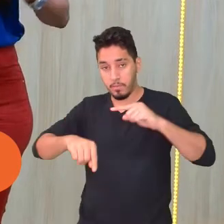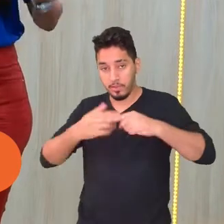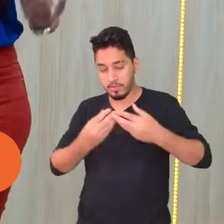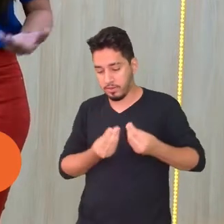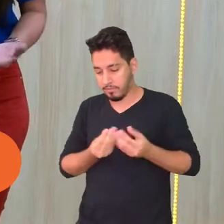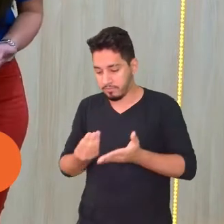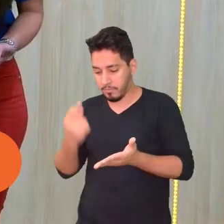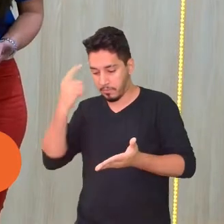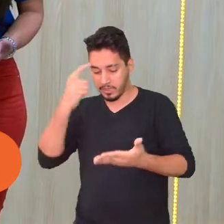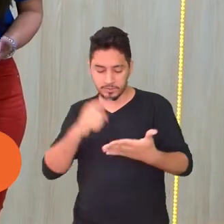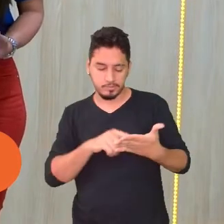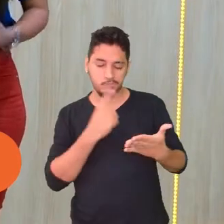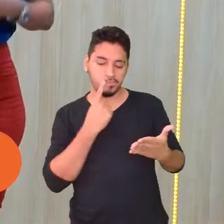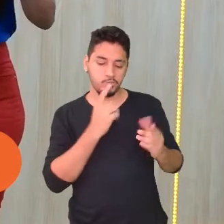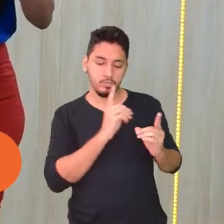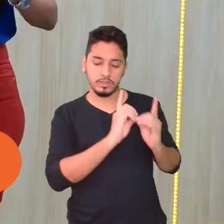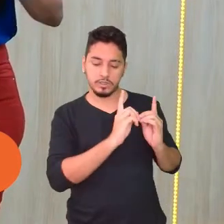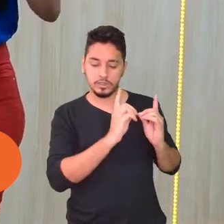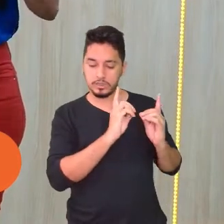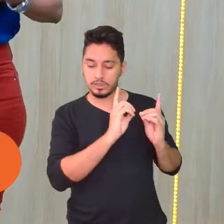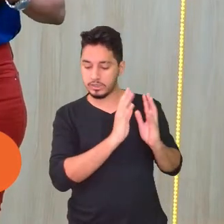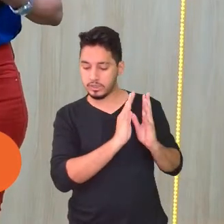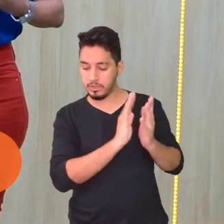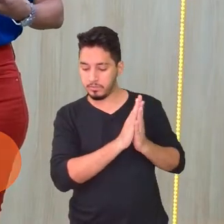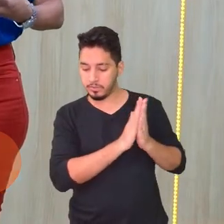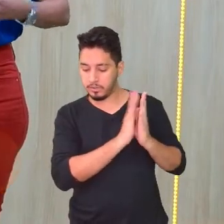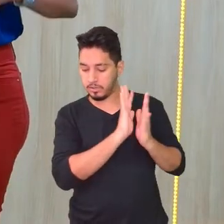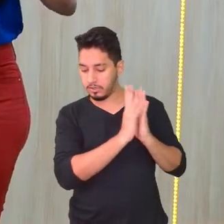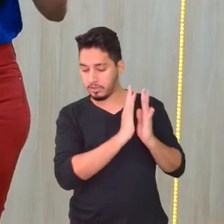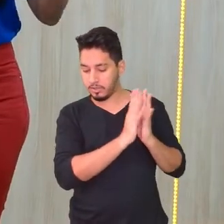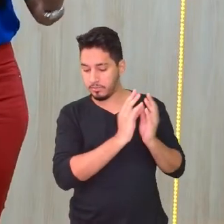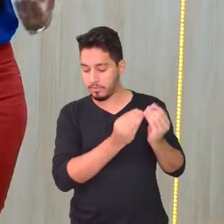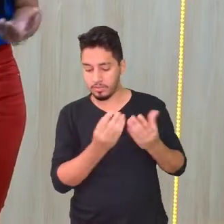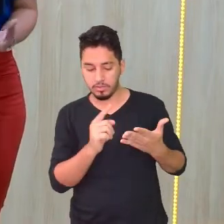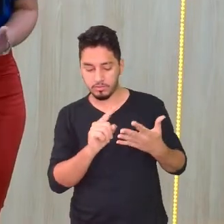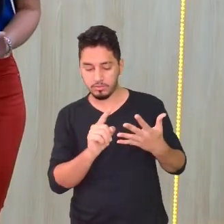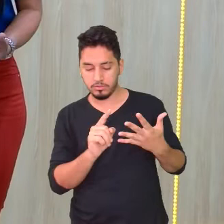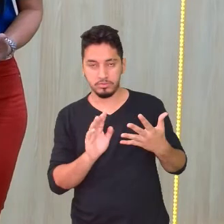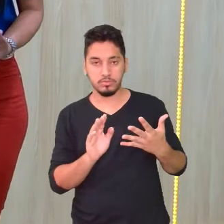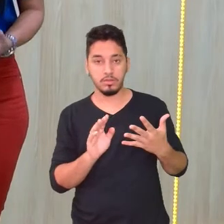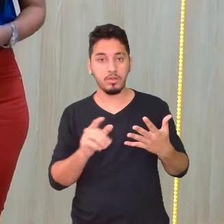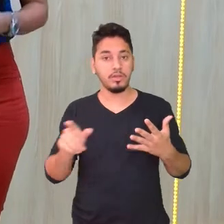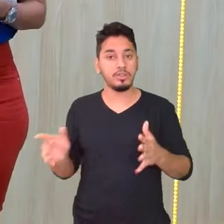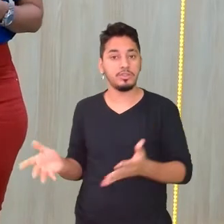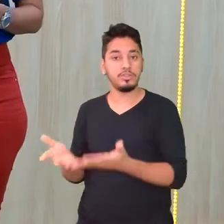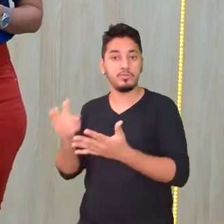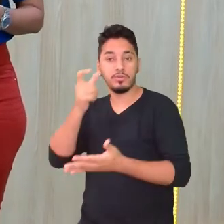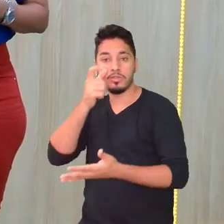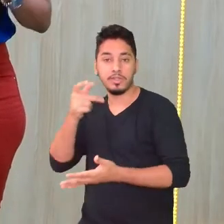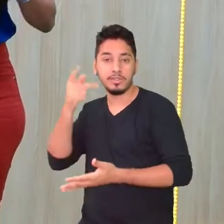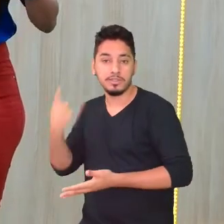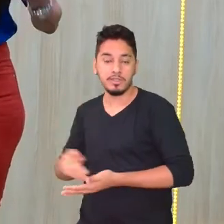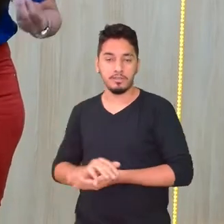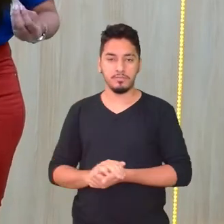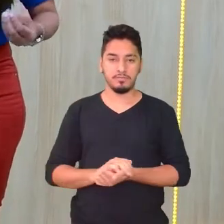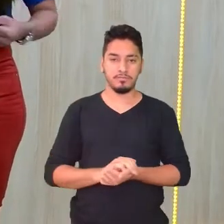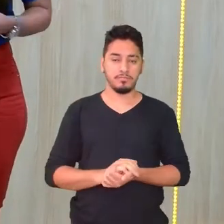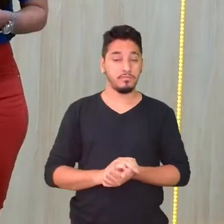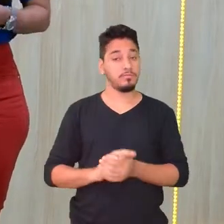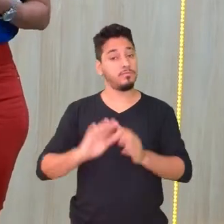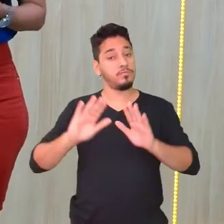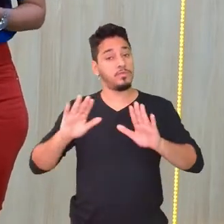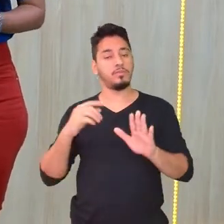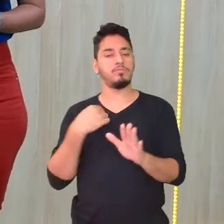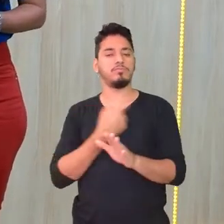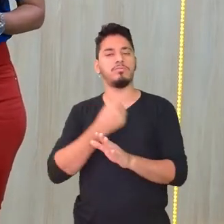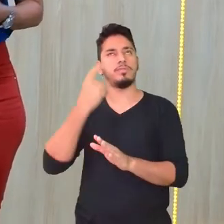gente pensa em uma dinâmica. Então, isso estimula de verdade esse campo de interesse. E aí a gente considera que a